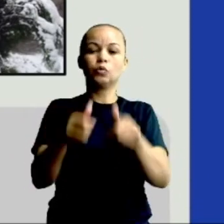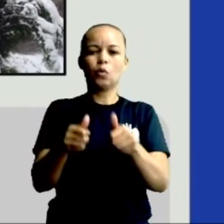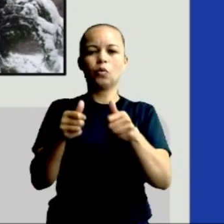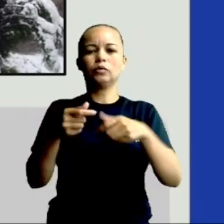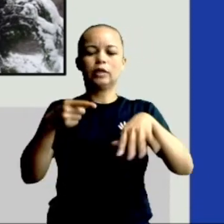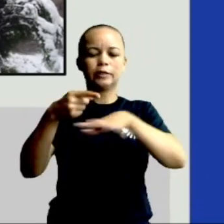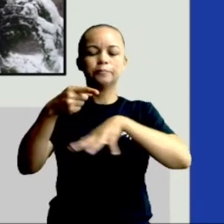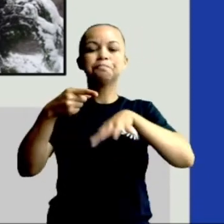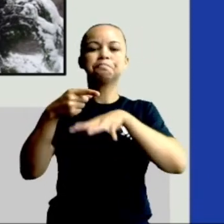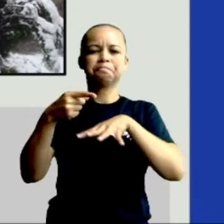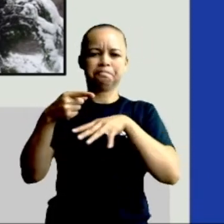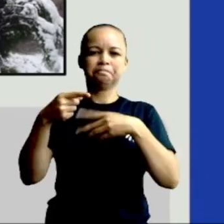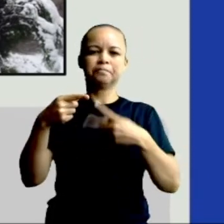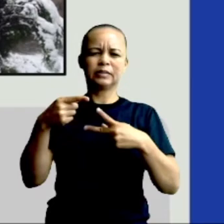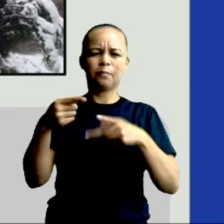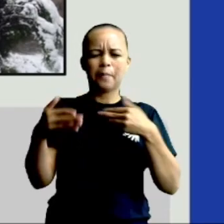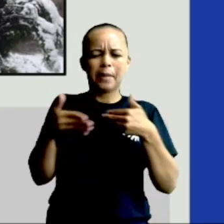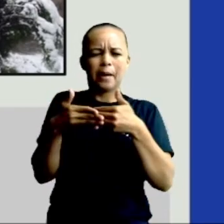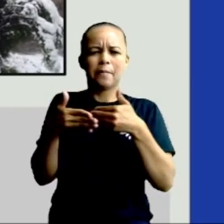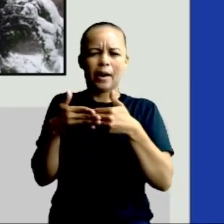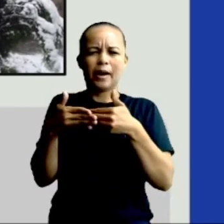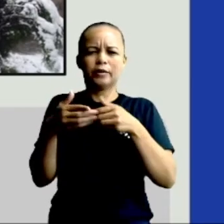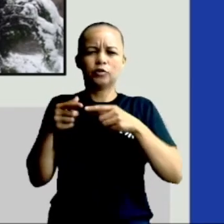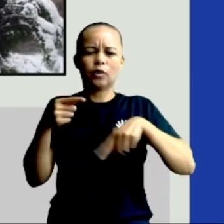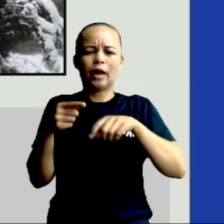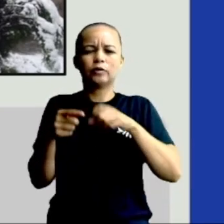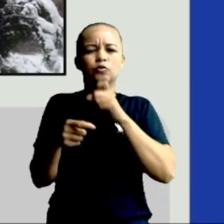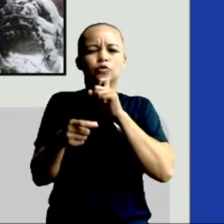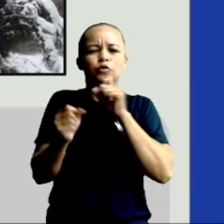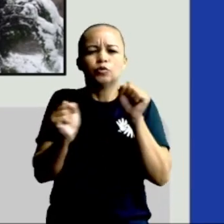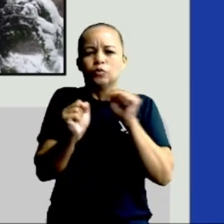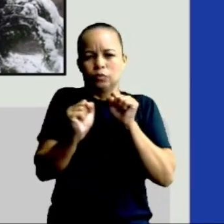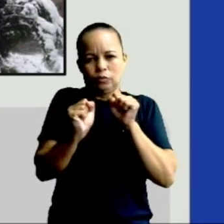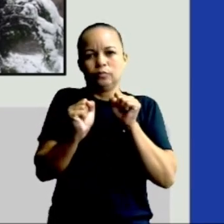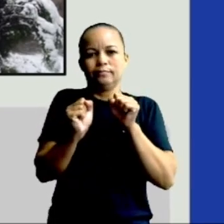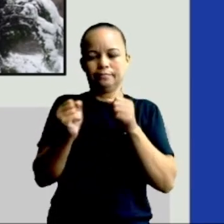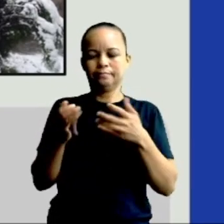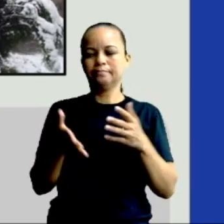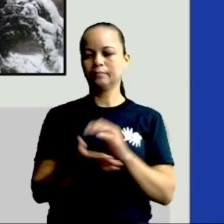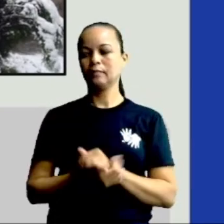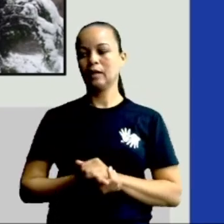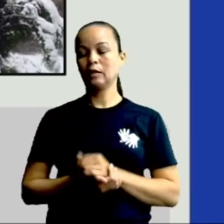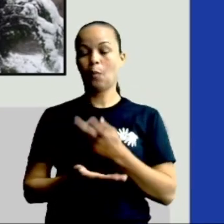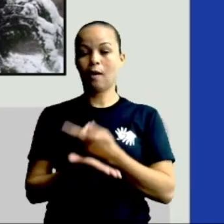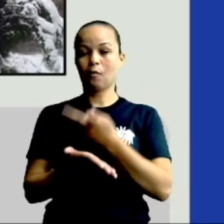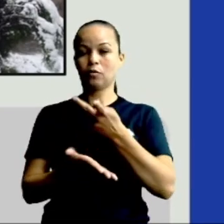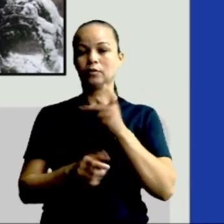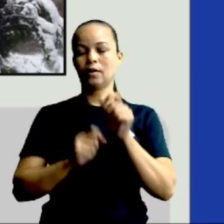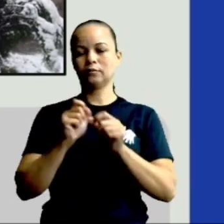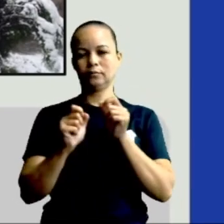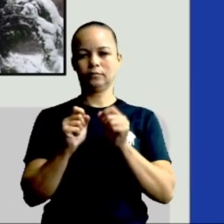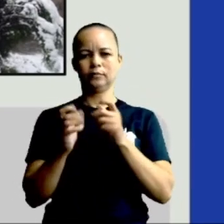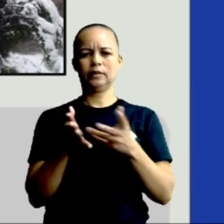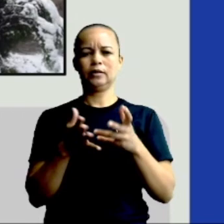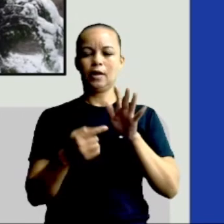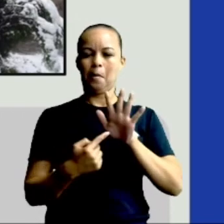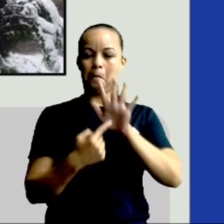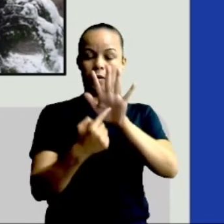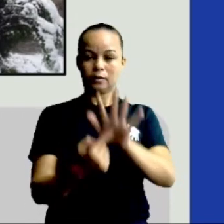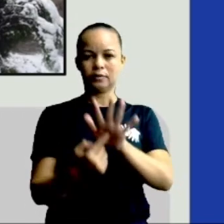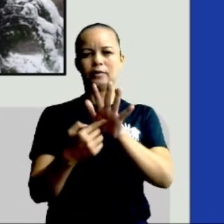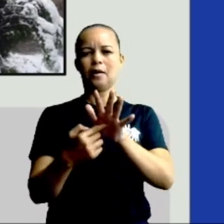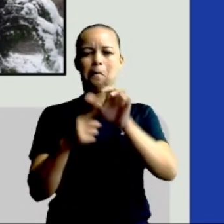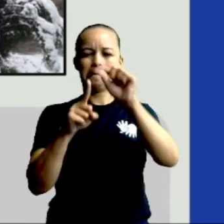do Trópico de Capricórnio, né? Bem pertinho já do polo lá sul, né? E aí o que acontece? Essas localidades apresentam